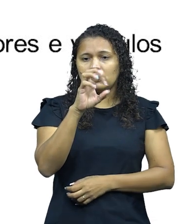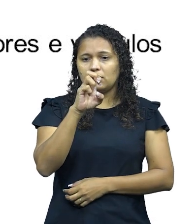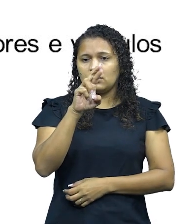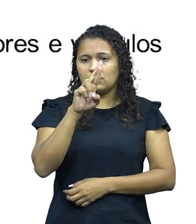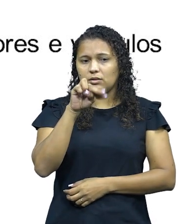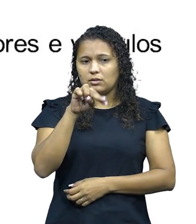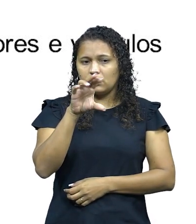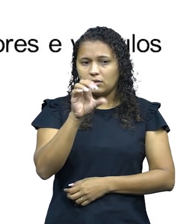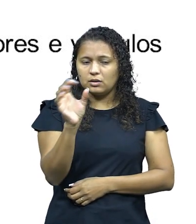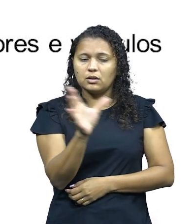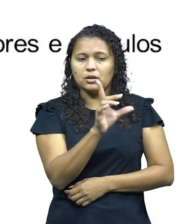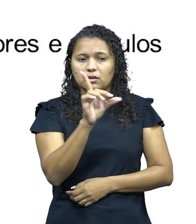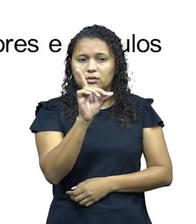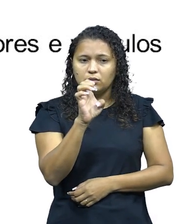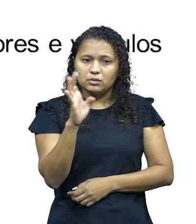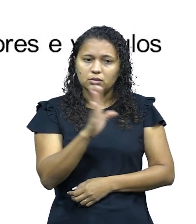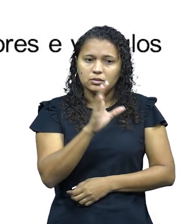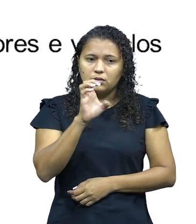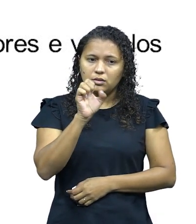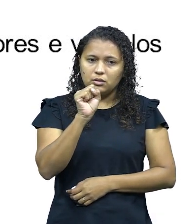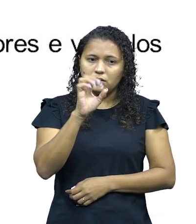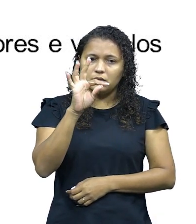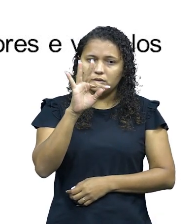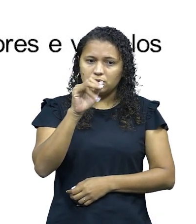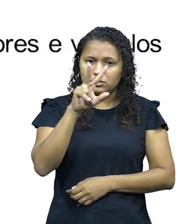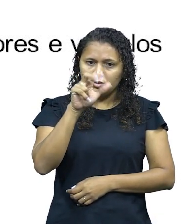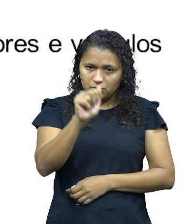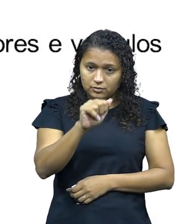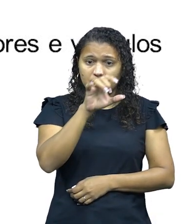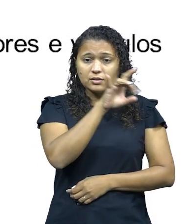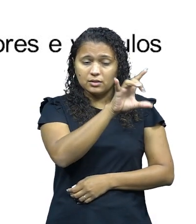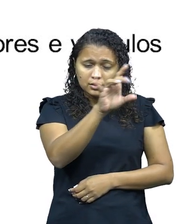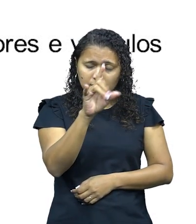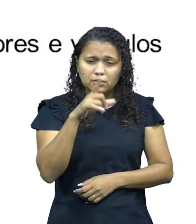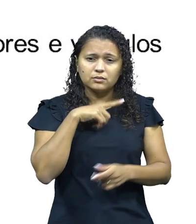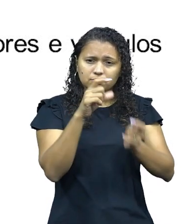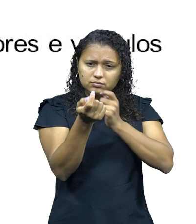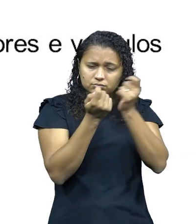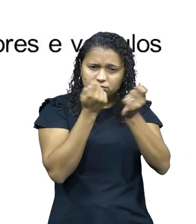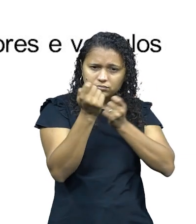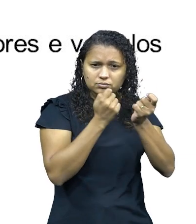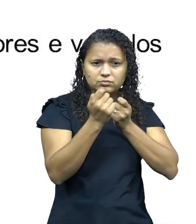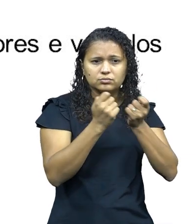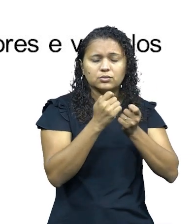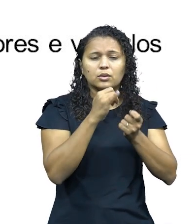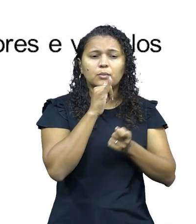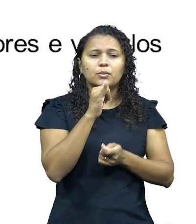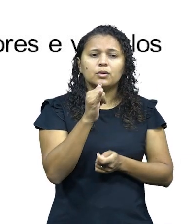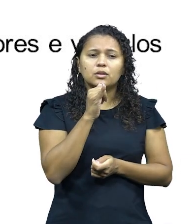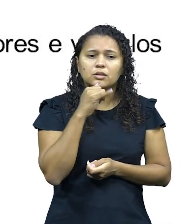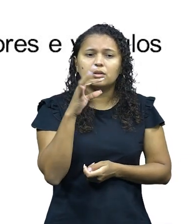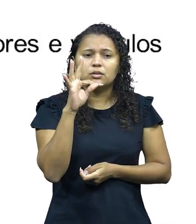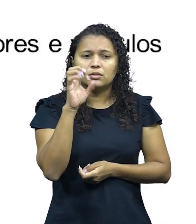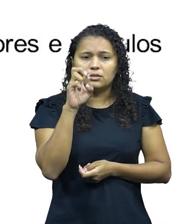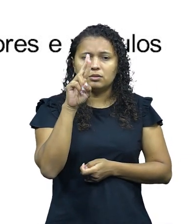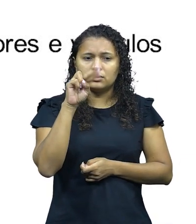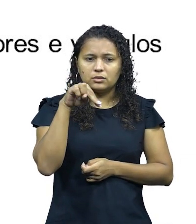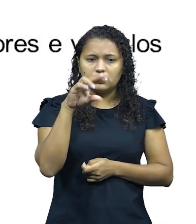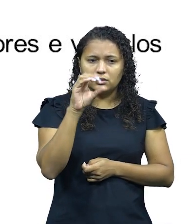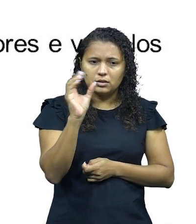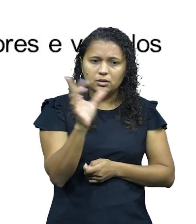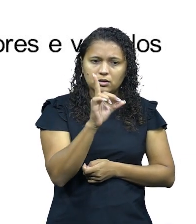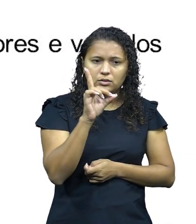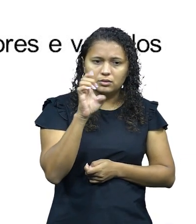de terno de estiva, na qual cada um tem uma função na manipulação da carga. Então, o terno de